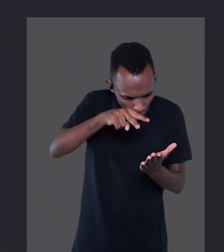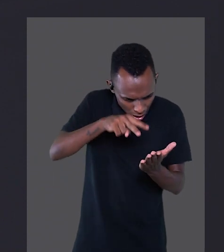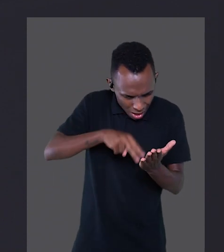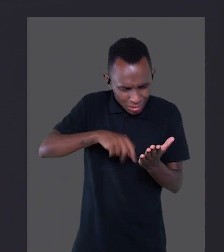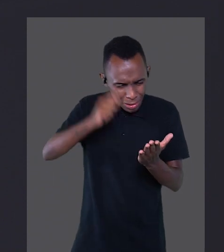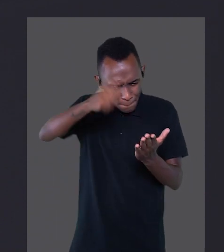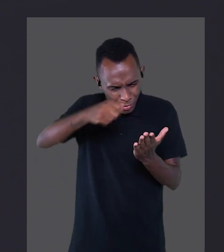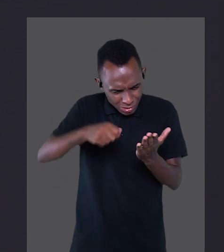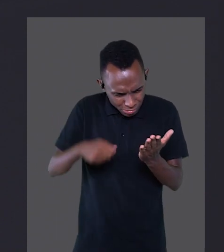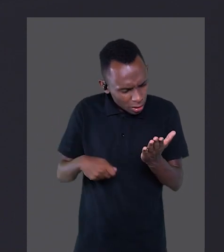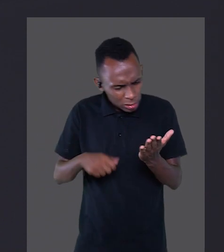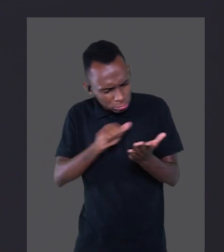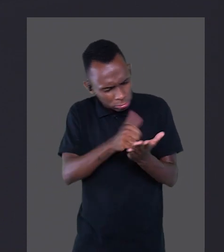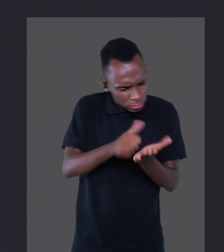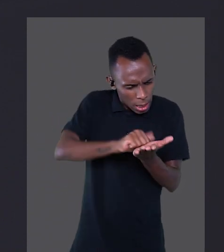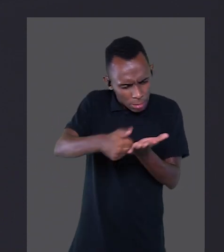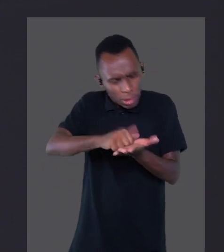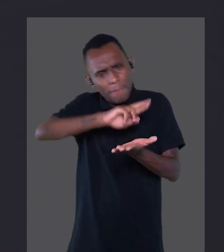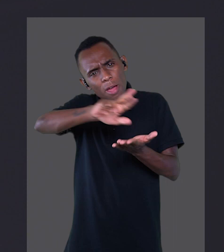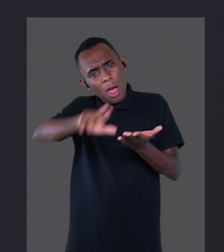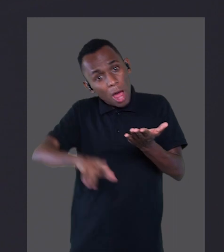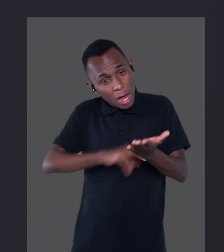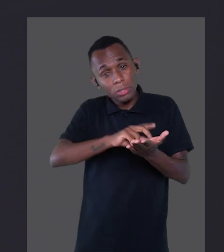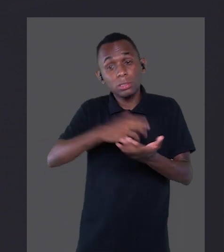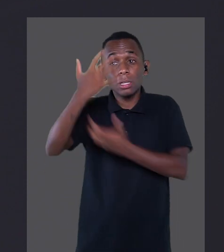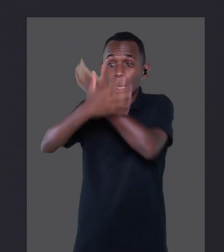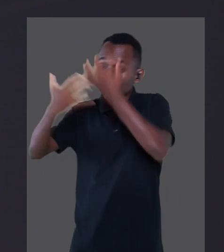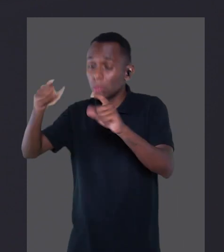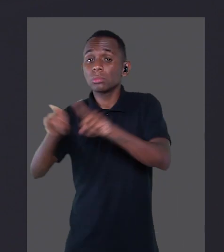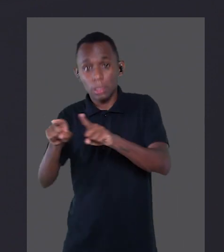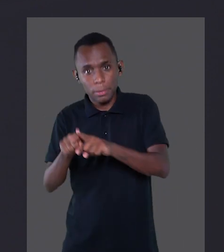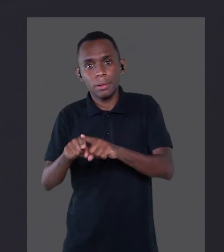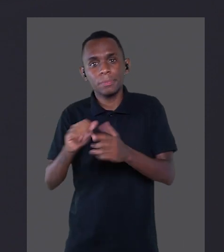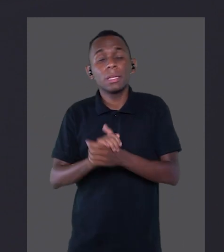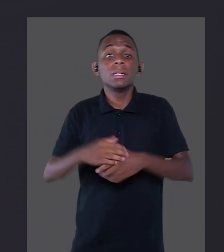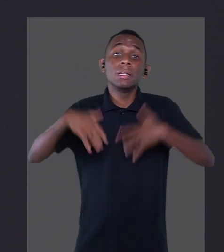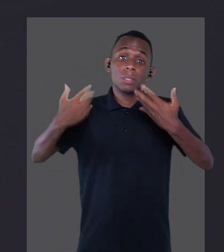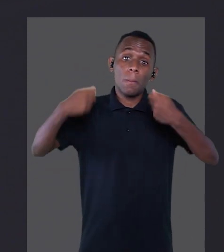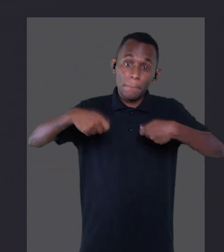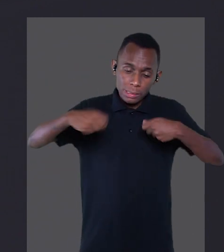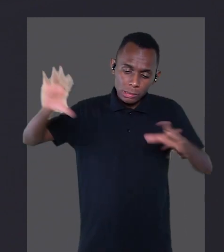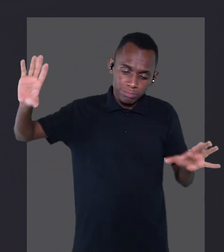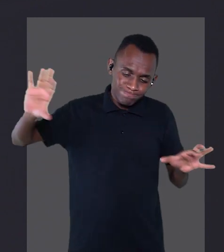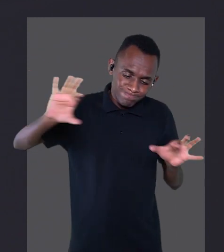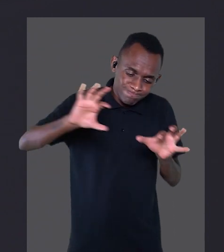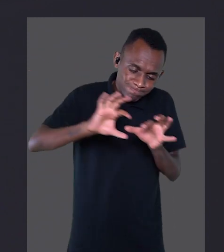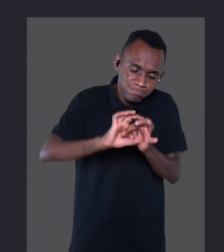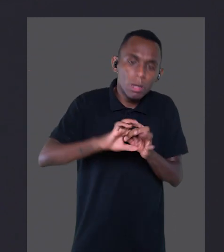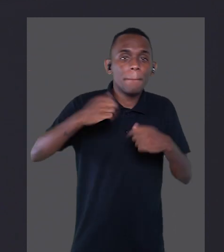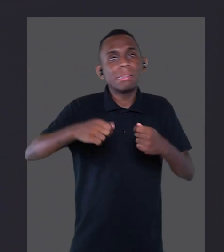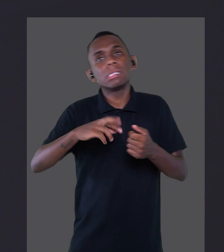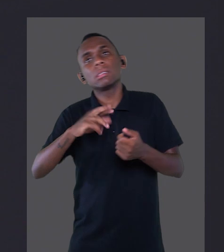são infinitas, e a sonoridade que cabe numa canção é muito específica. Ela precisa soar, sabe? Precisa ter uma